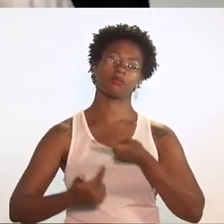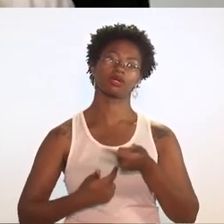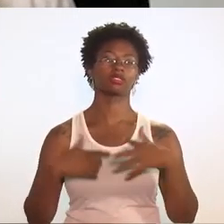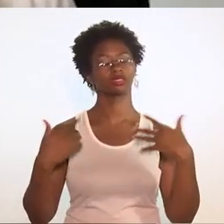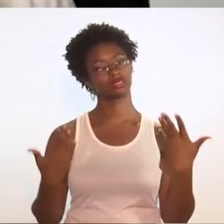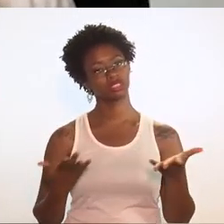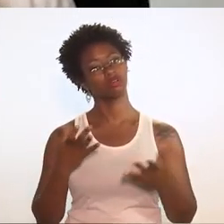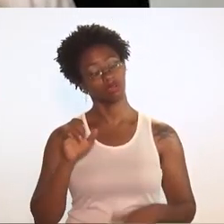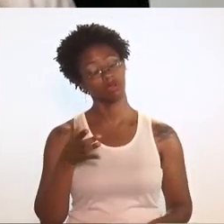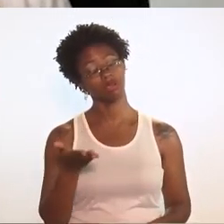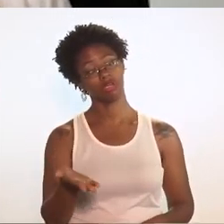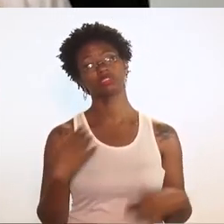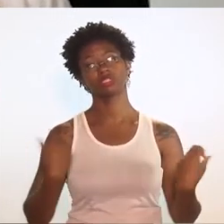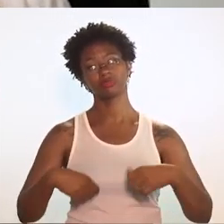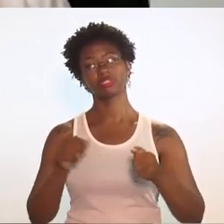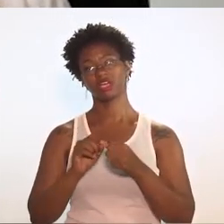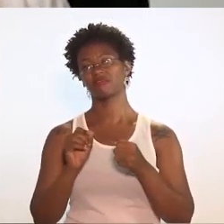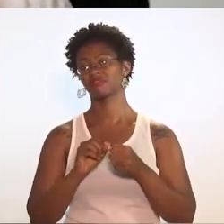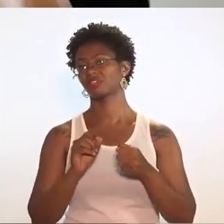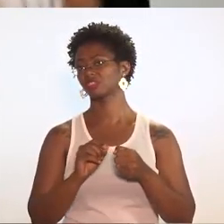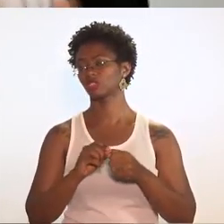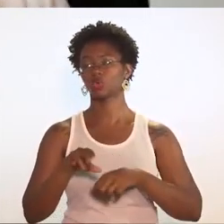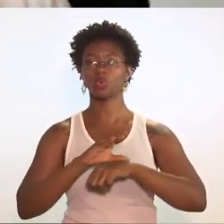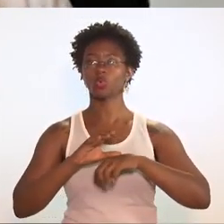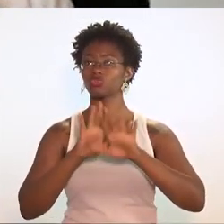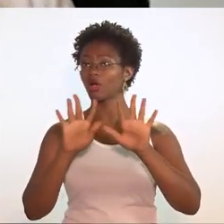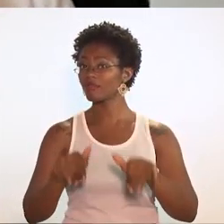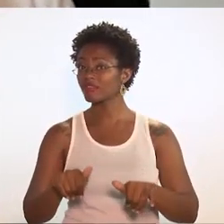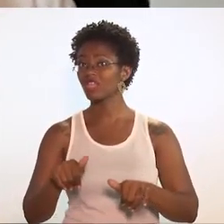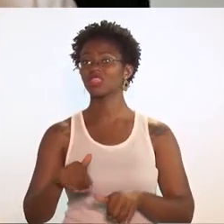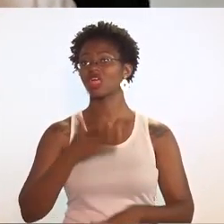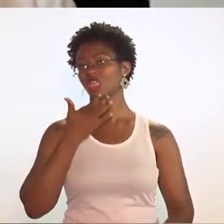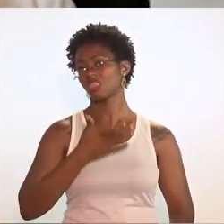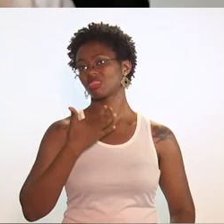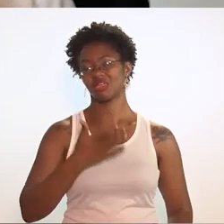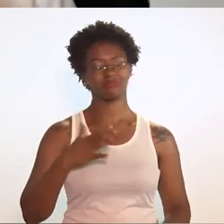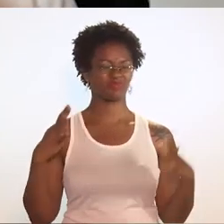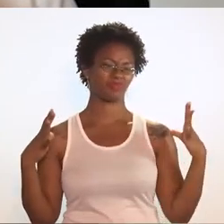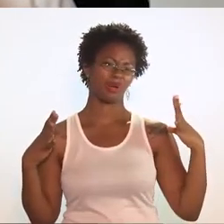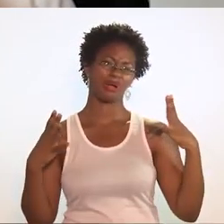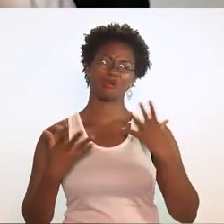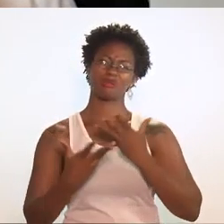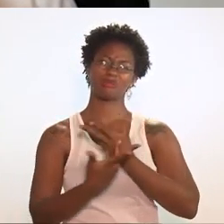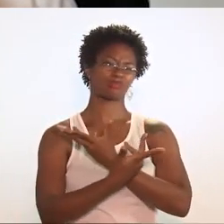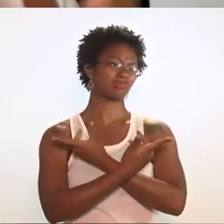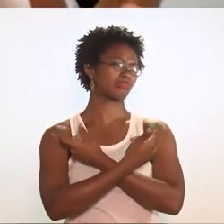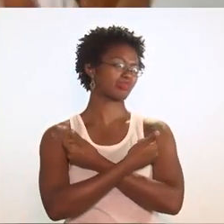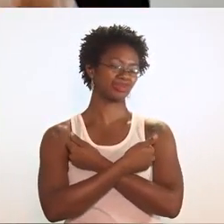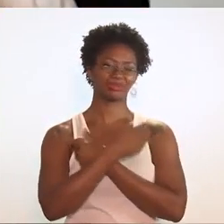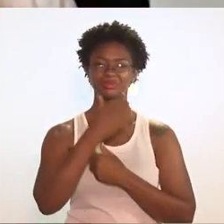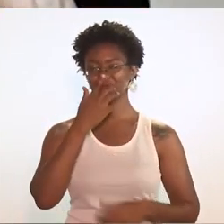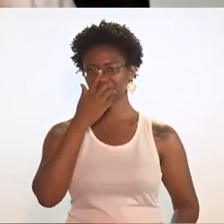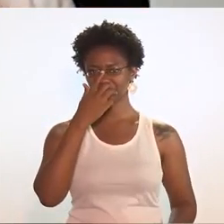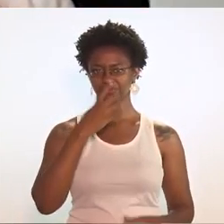está completamente esquecido, né? E essa nova possibilidade